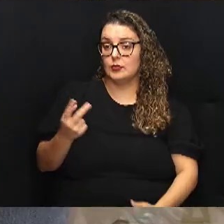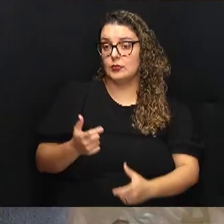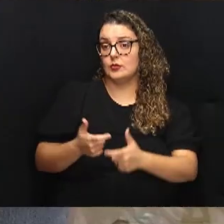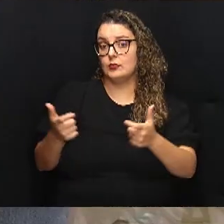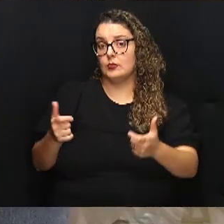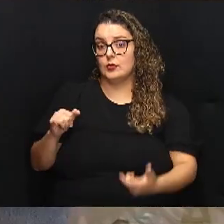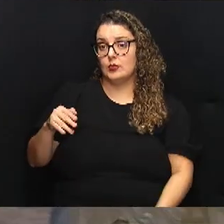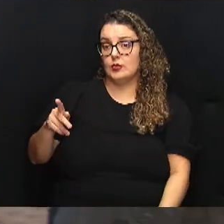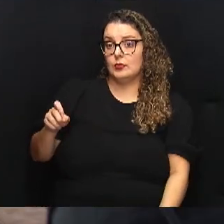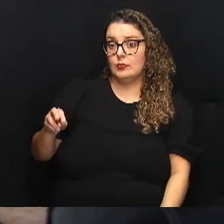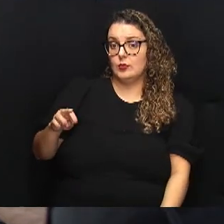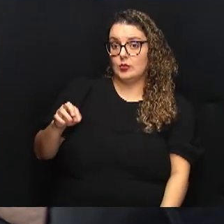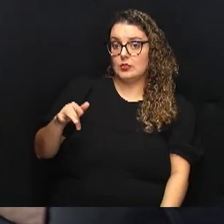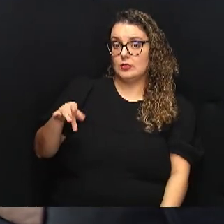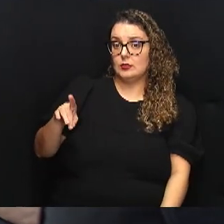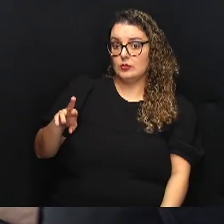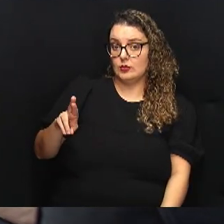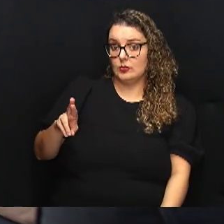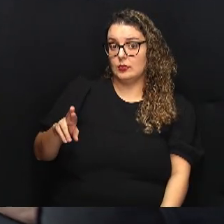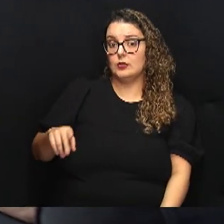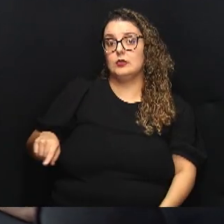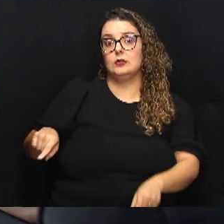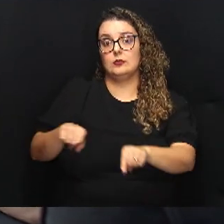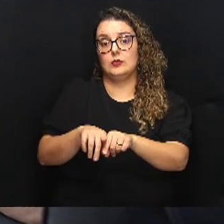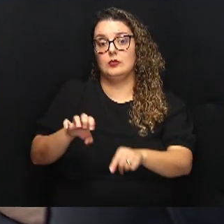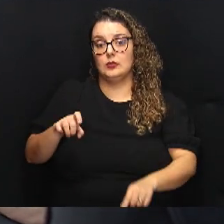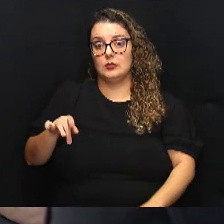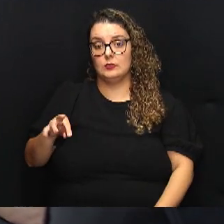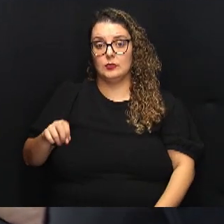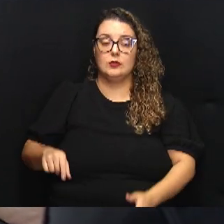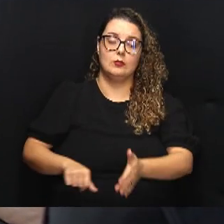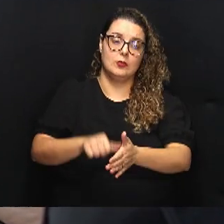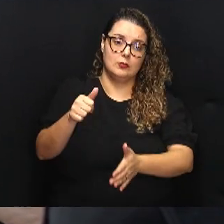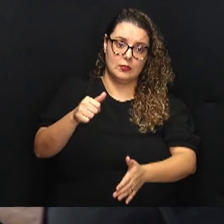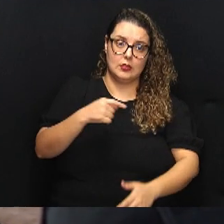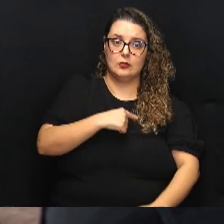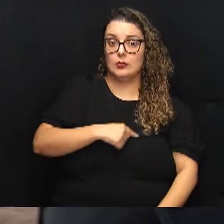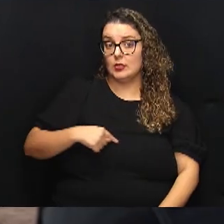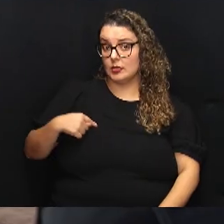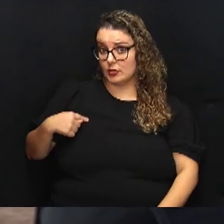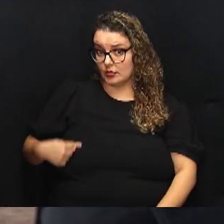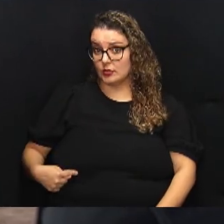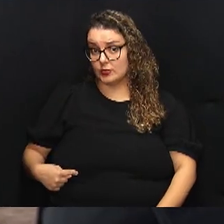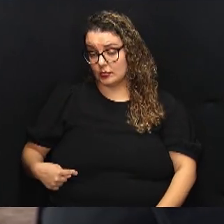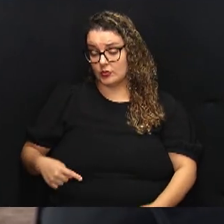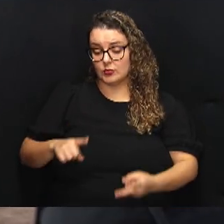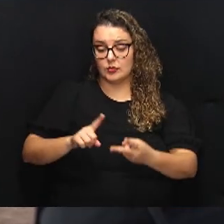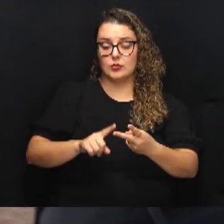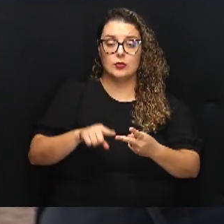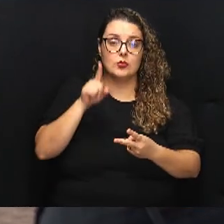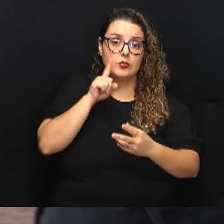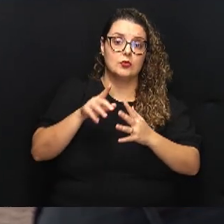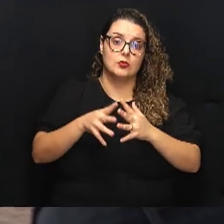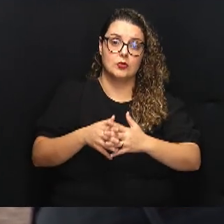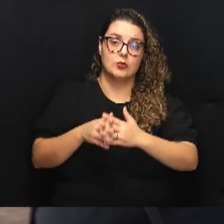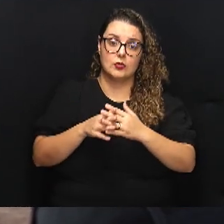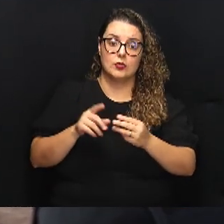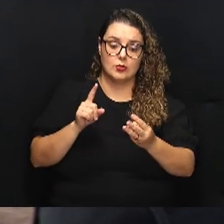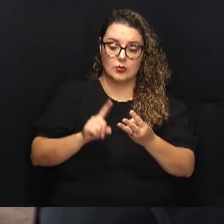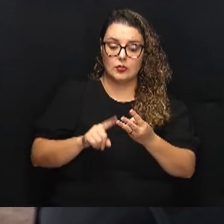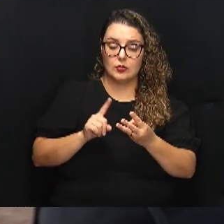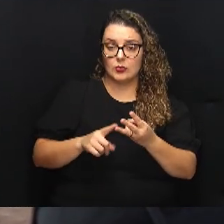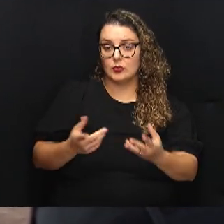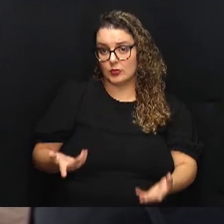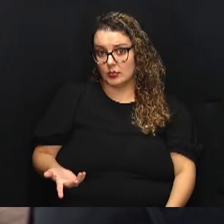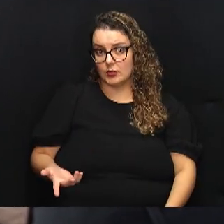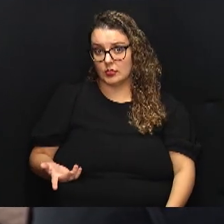e exportador de longe. O primeiro é a China, o segundo país são os Estados Unidos, e considerando isso, a